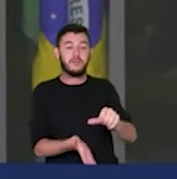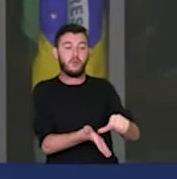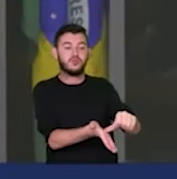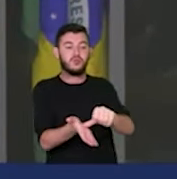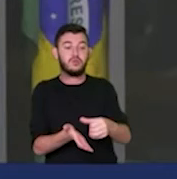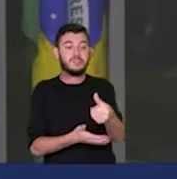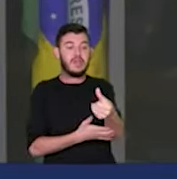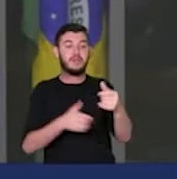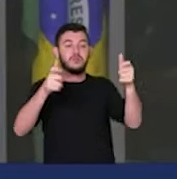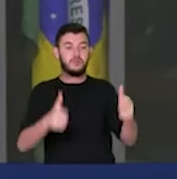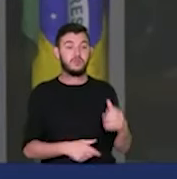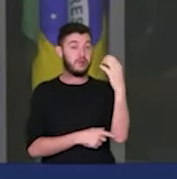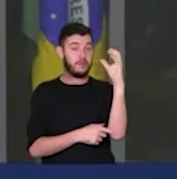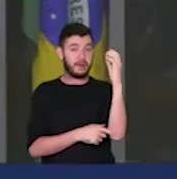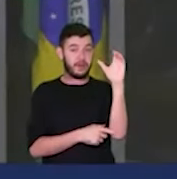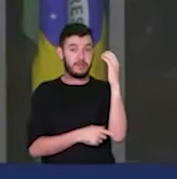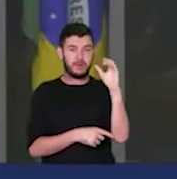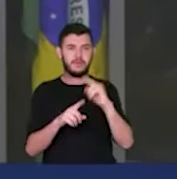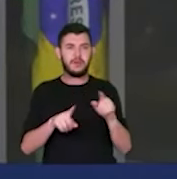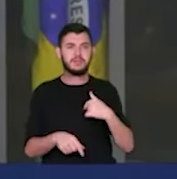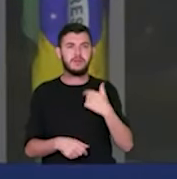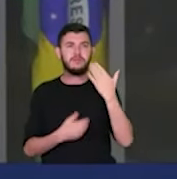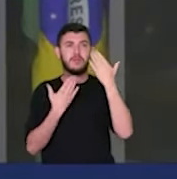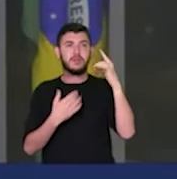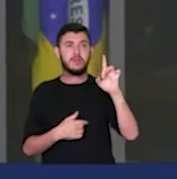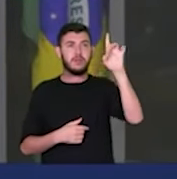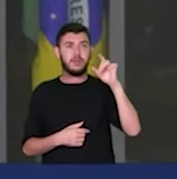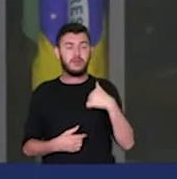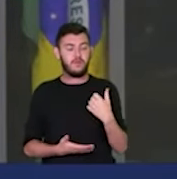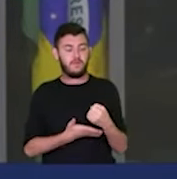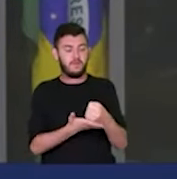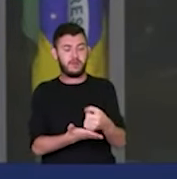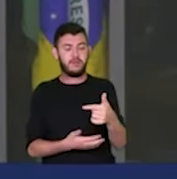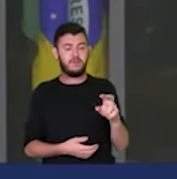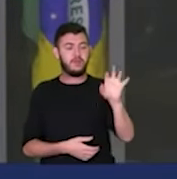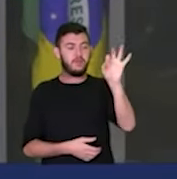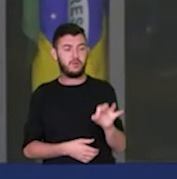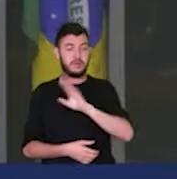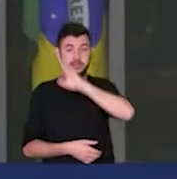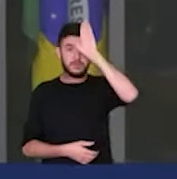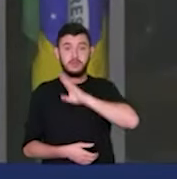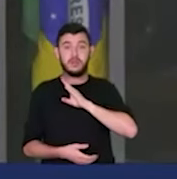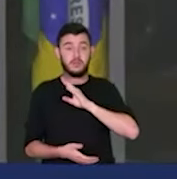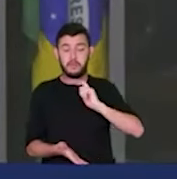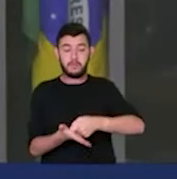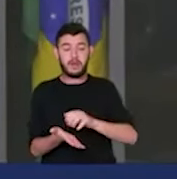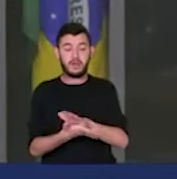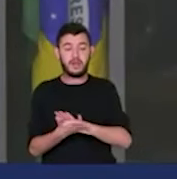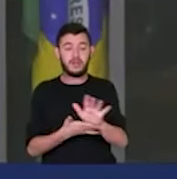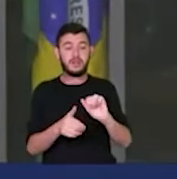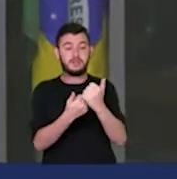coisa que eu fiz foi, eu tive, graças a Deus, a sensibilidade de oferecer 25% de gratuidade na minha